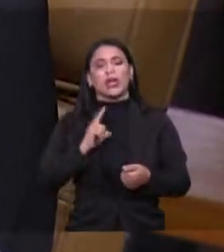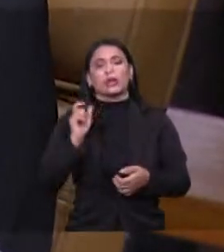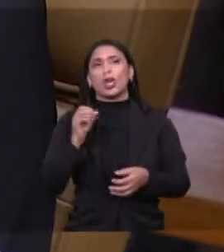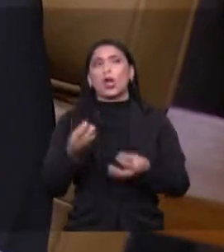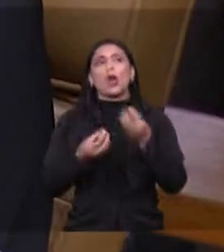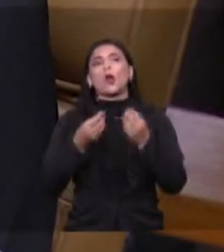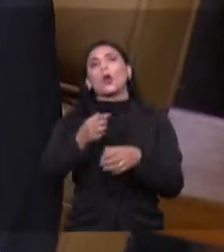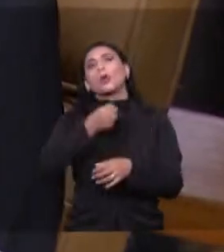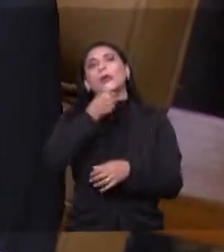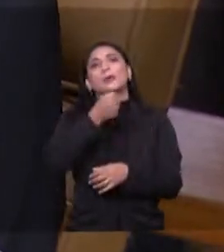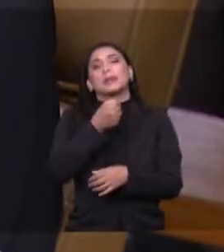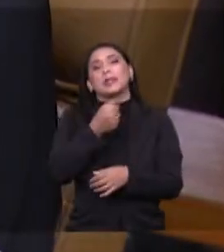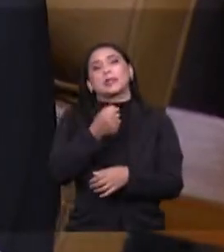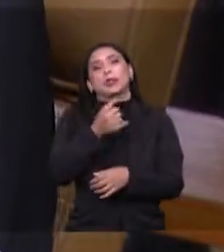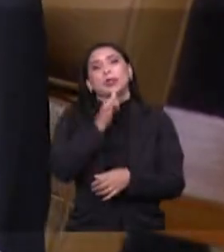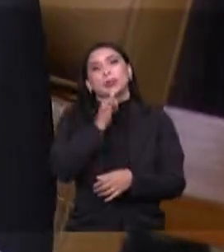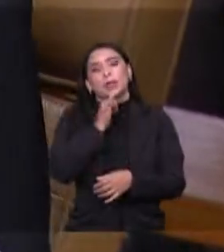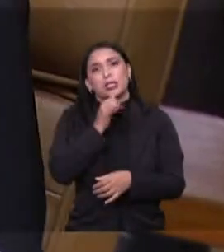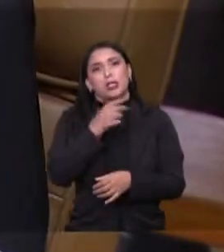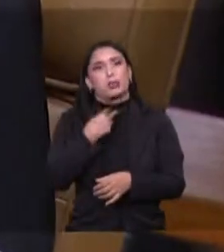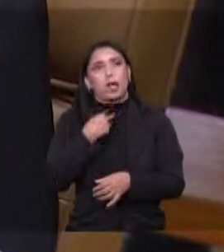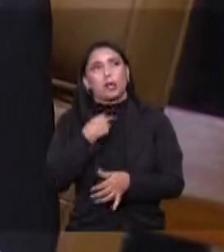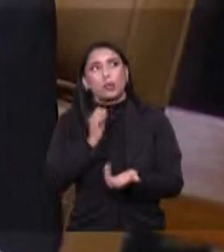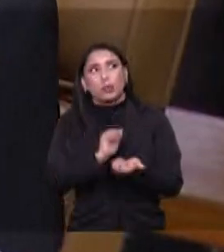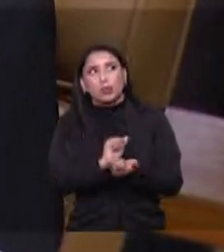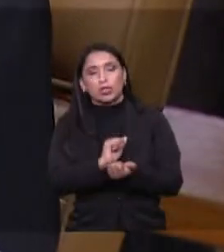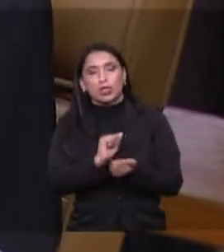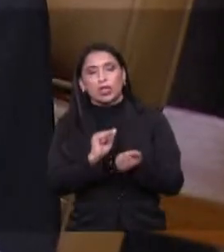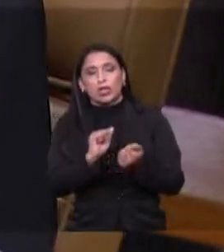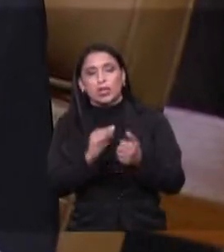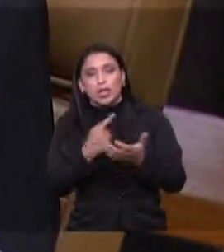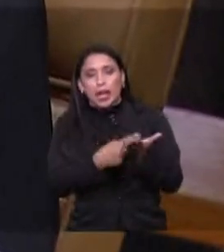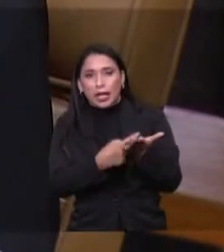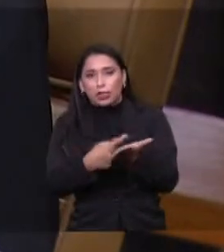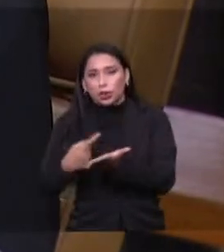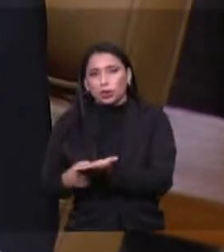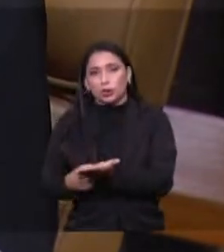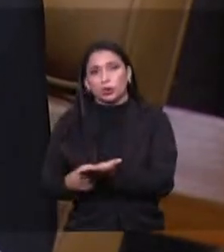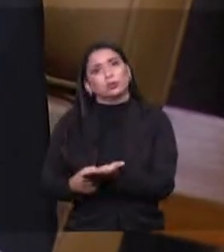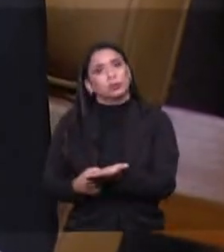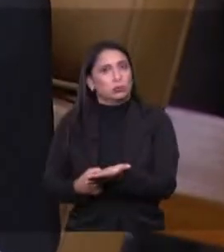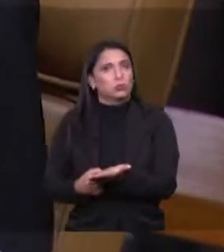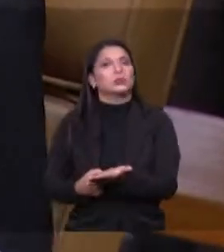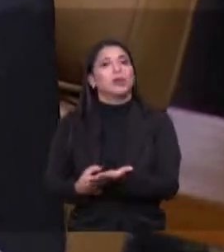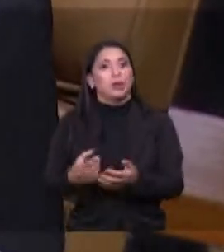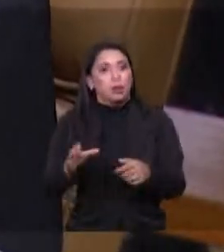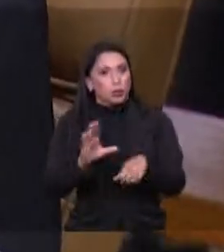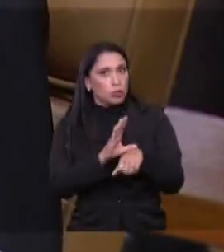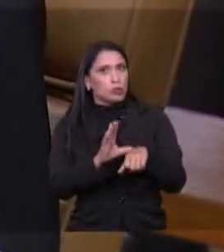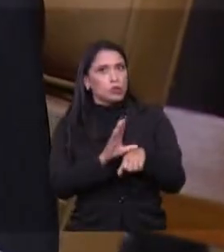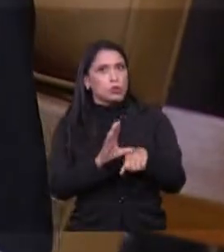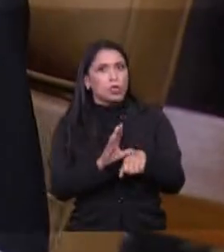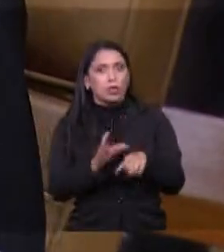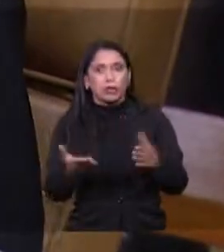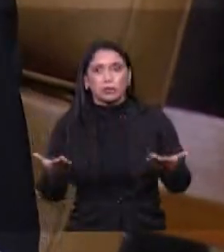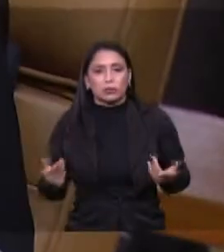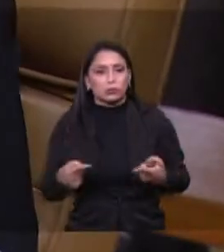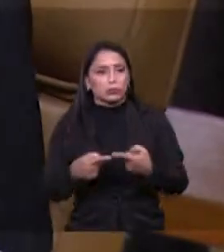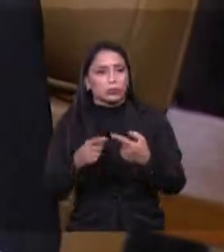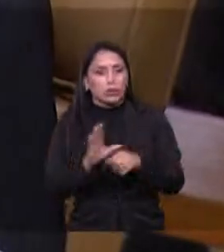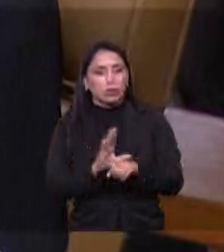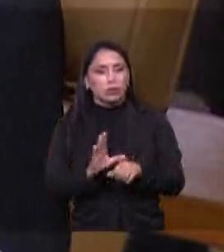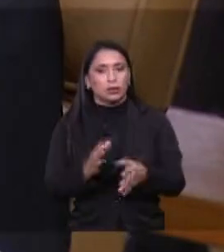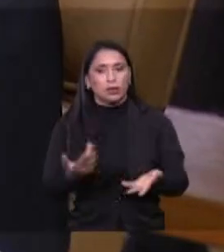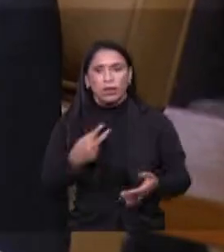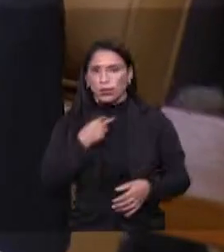da imprensa nesse caso. Não pode haver ajuste. Isso é constitucional. Não havia ajuste, é constitucional. Pode fazer um